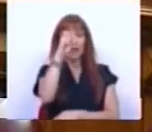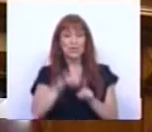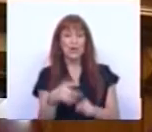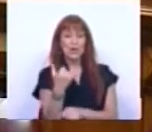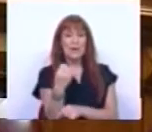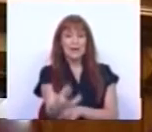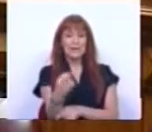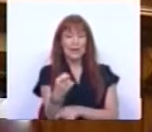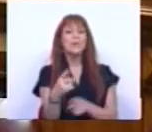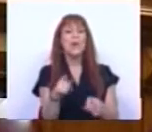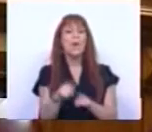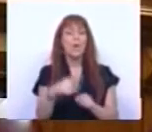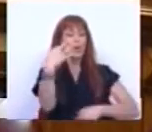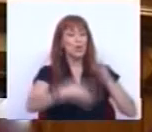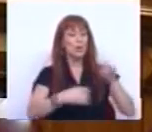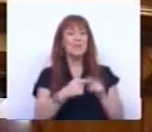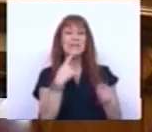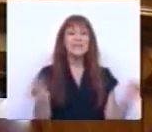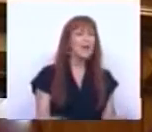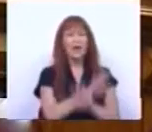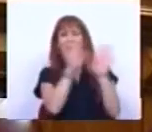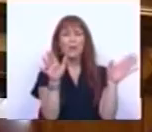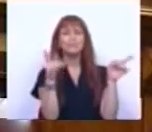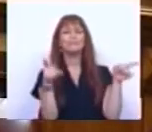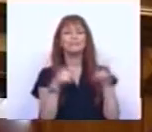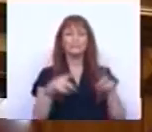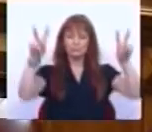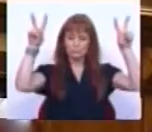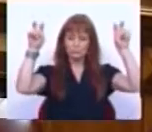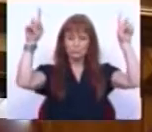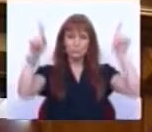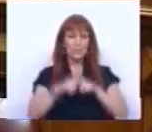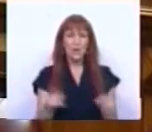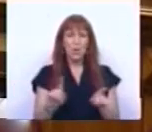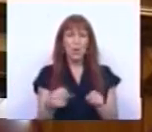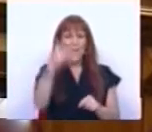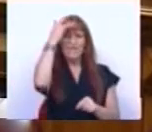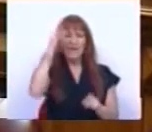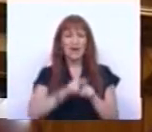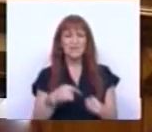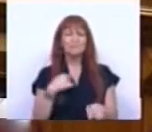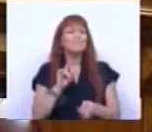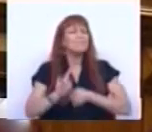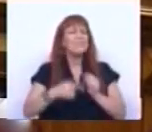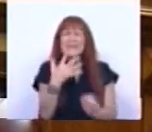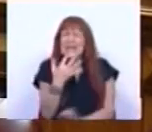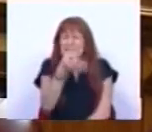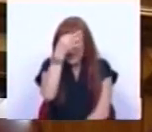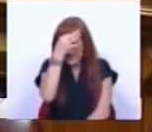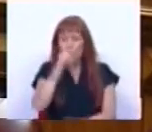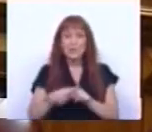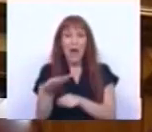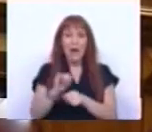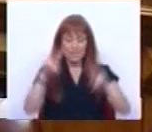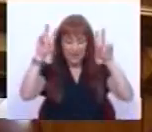de 2013, onde o Tribunal deixa claro que, e passo a citar, não sendo fácil de precisar rigorosamente o